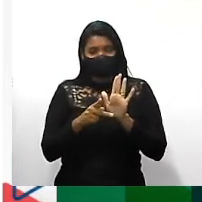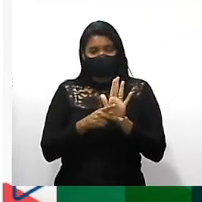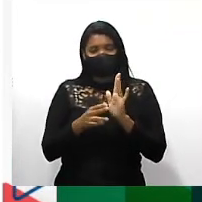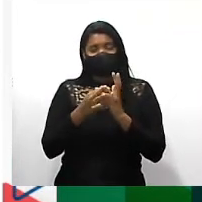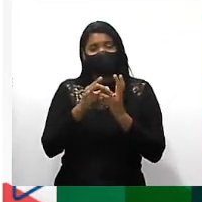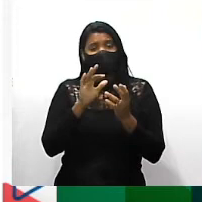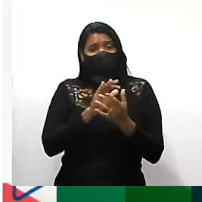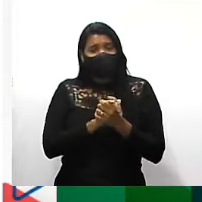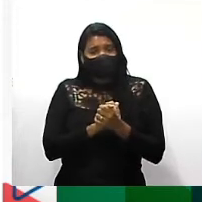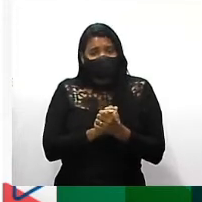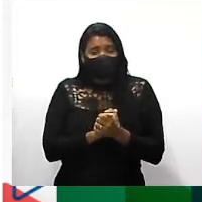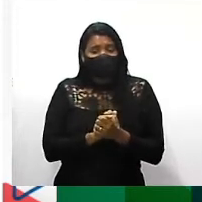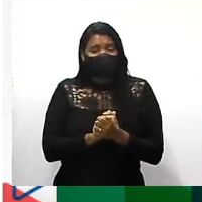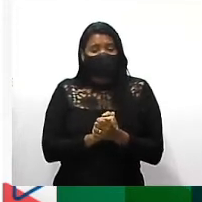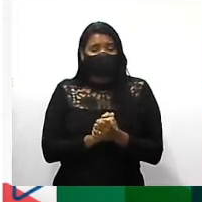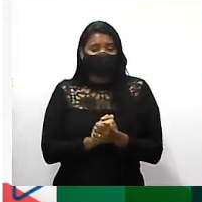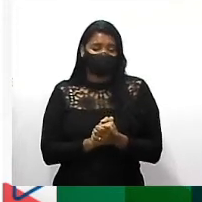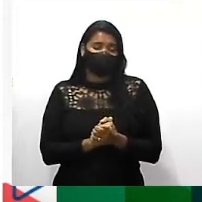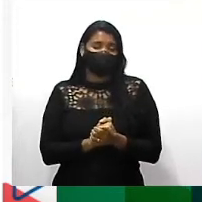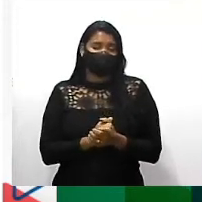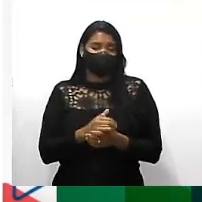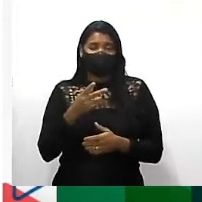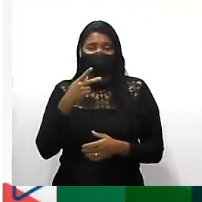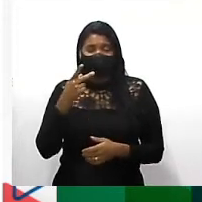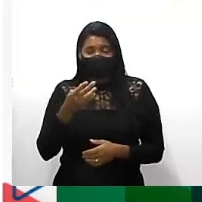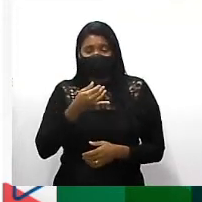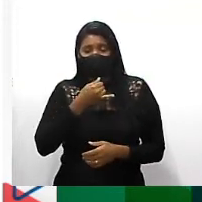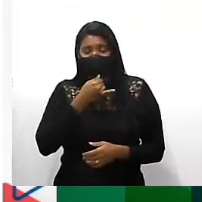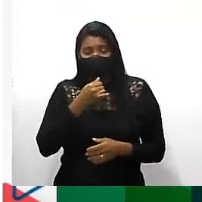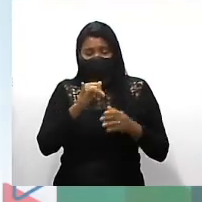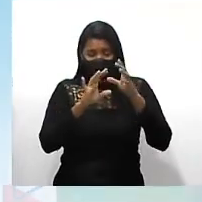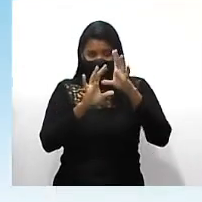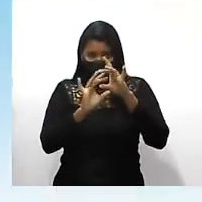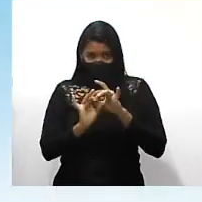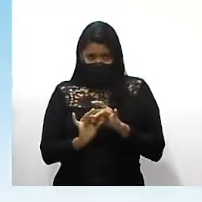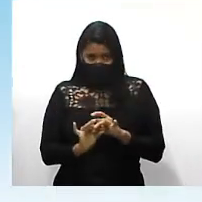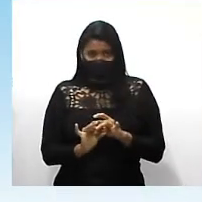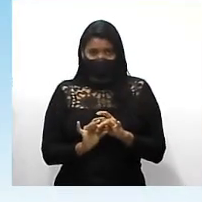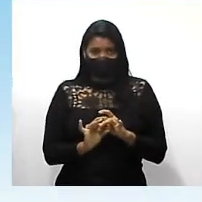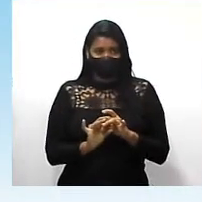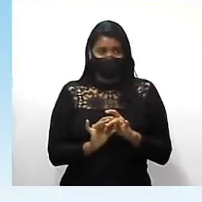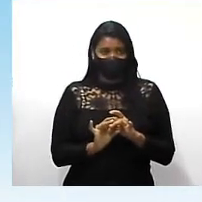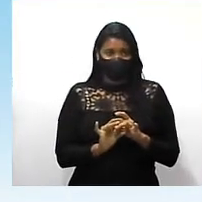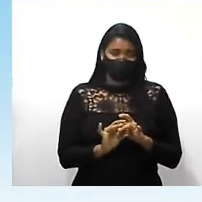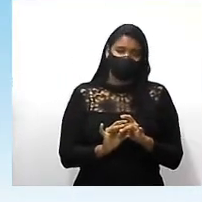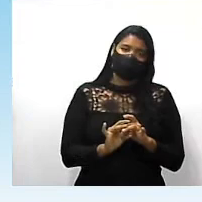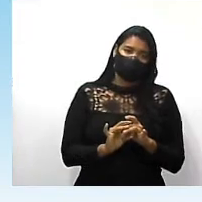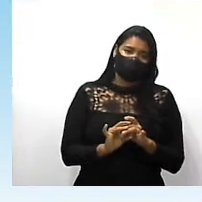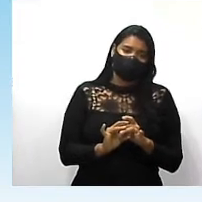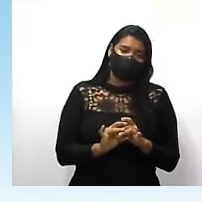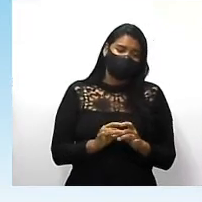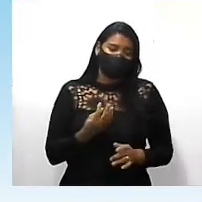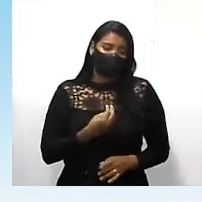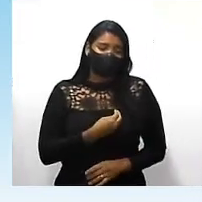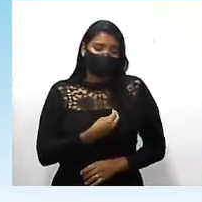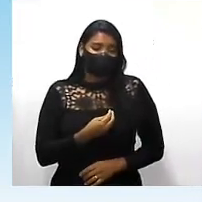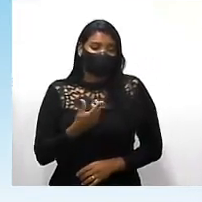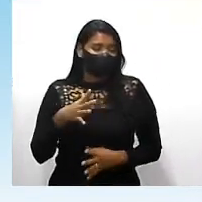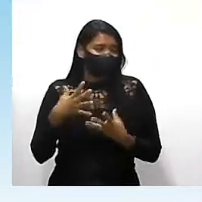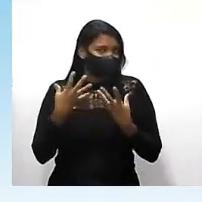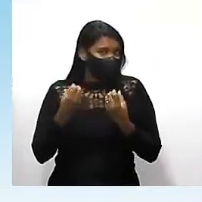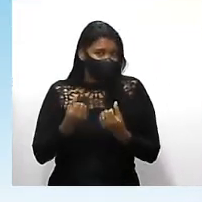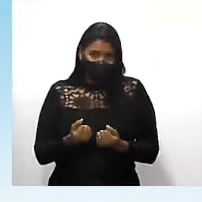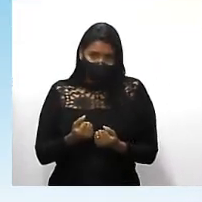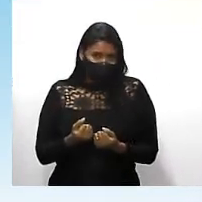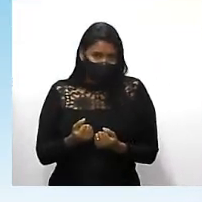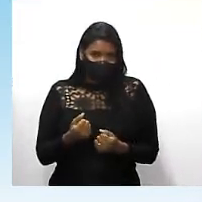que alguns chegam a afirmar, né, dentro de um contexto ali do relacionamento, chega que não vão aceitar a